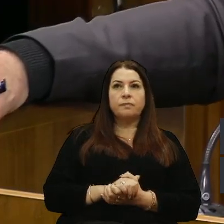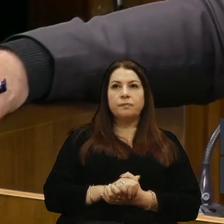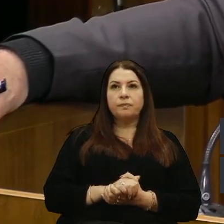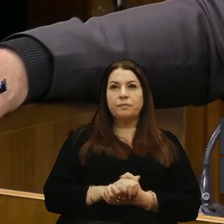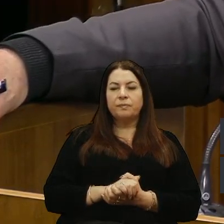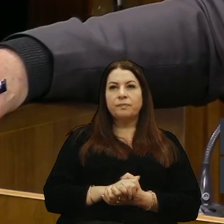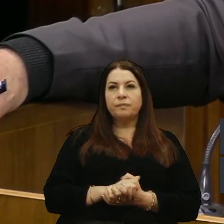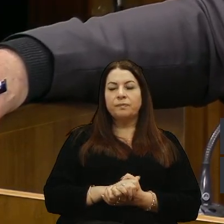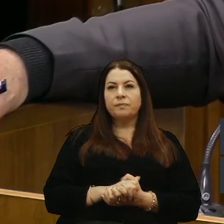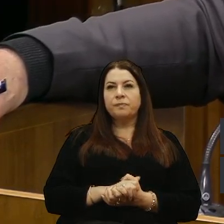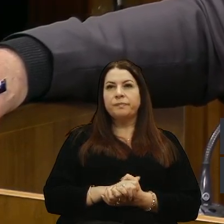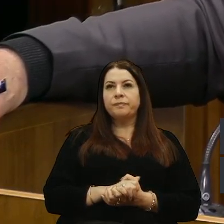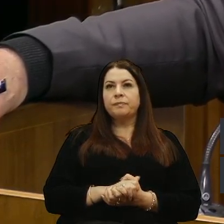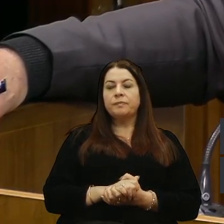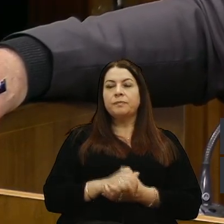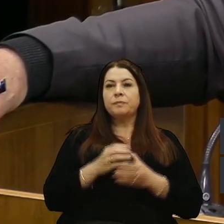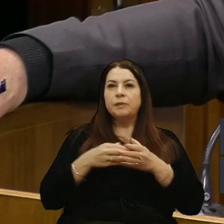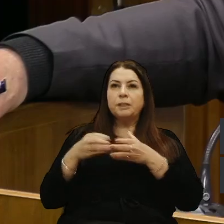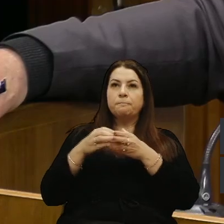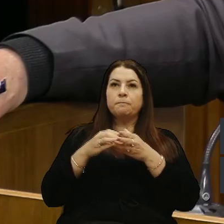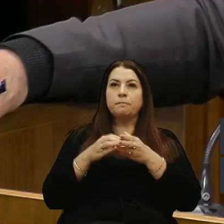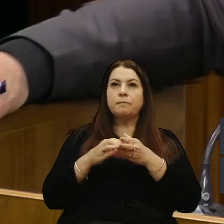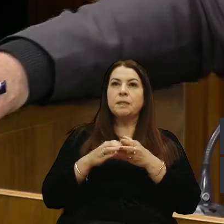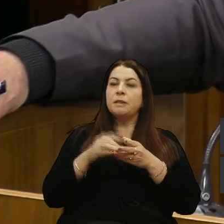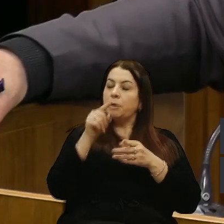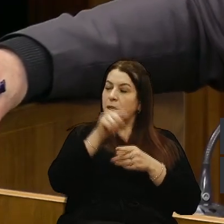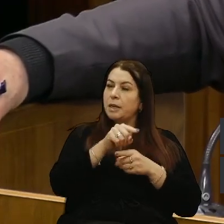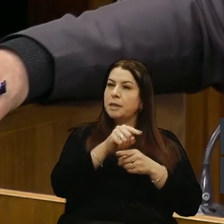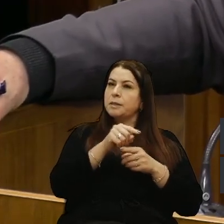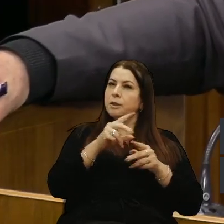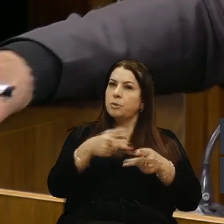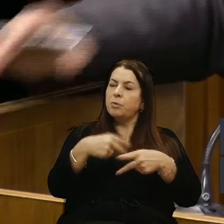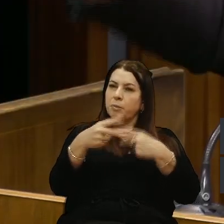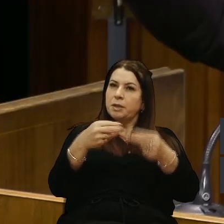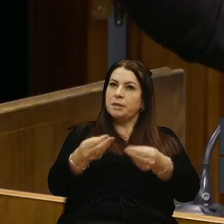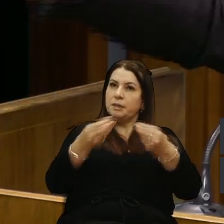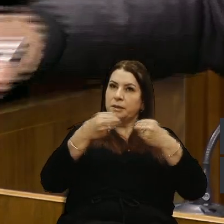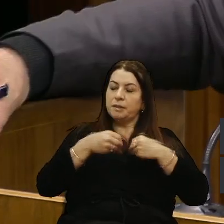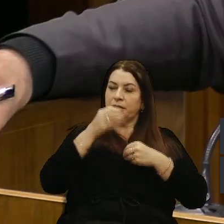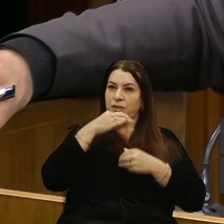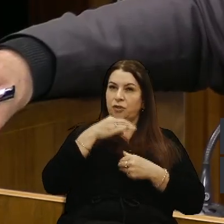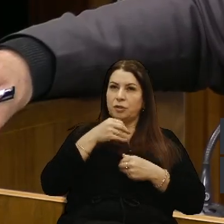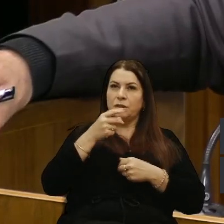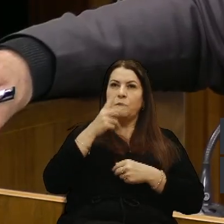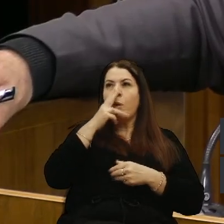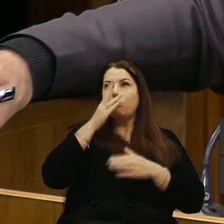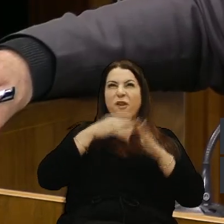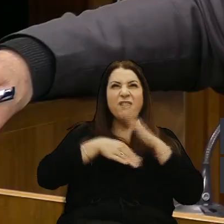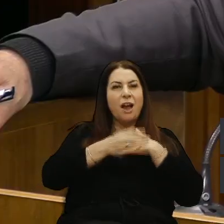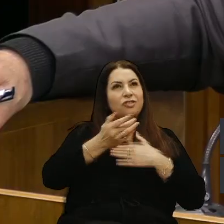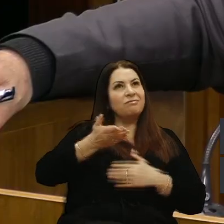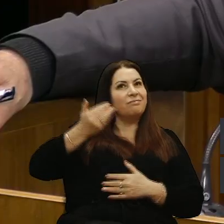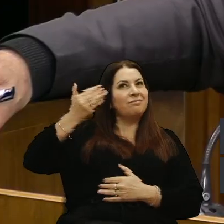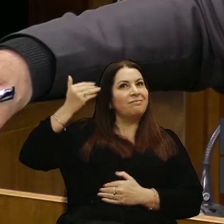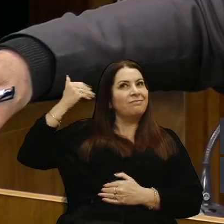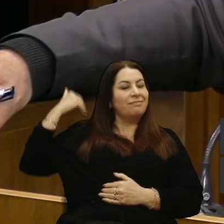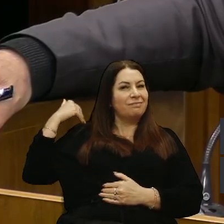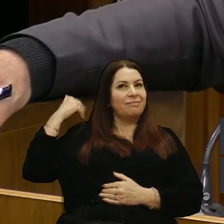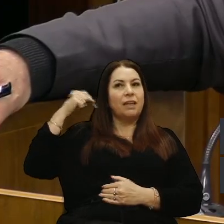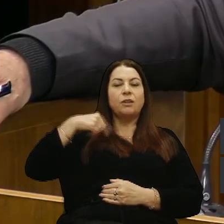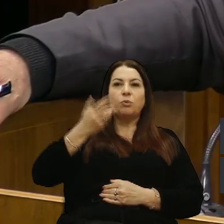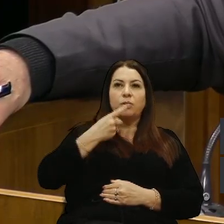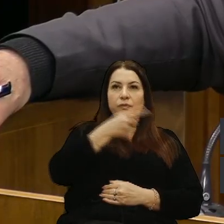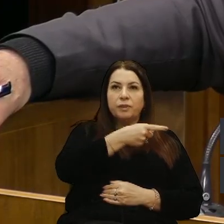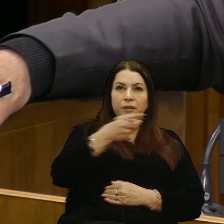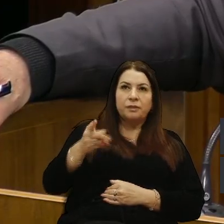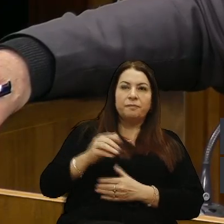que um empreendedorismo turístico, a Vila Deltrone é um presente a Caxias do Sul. É uma viagem ao passado. E eu quero dizer